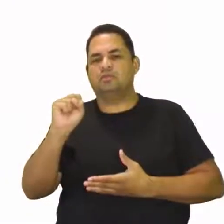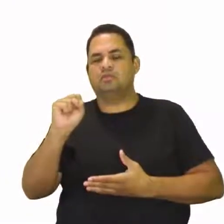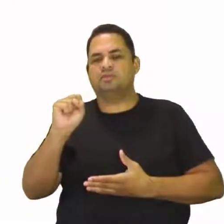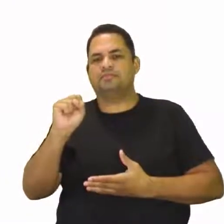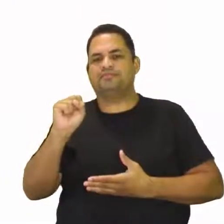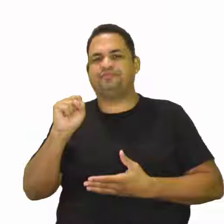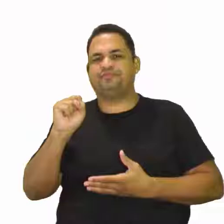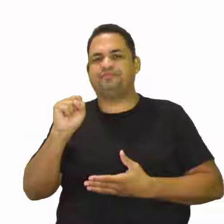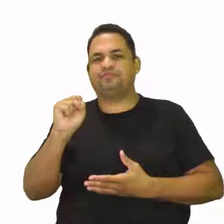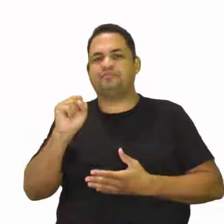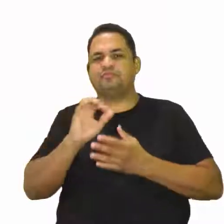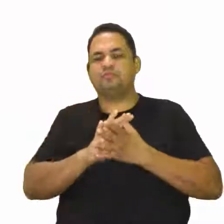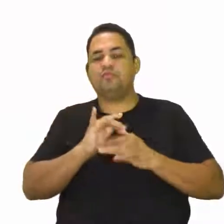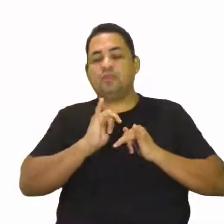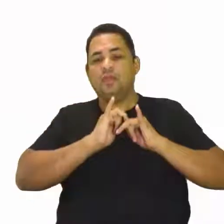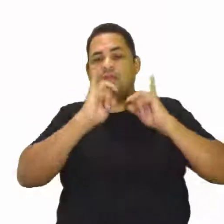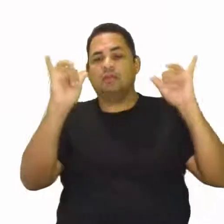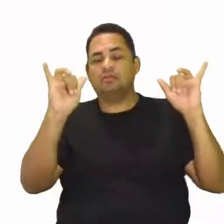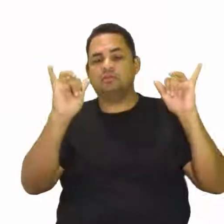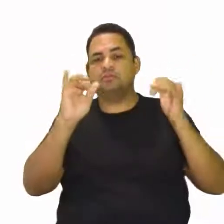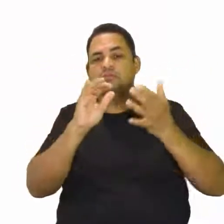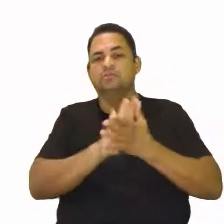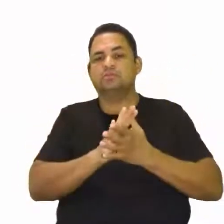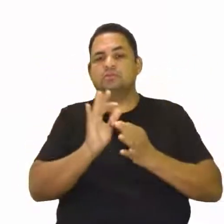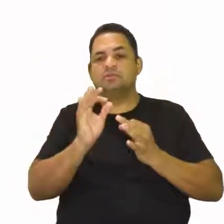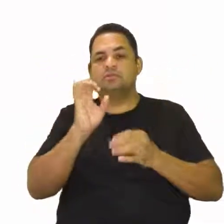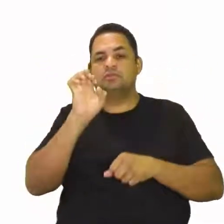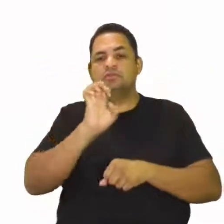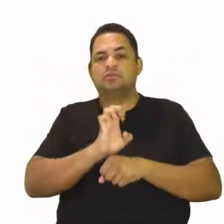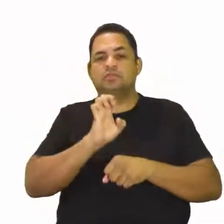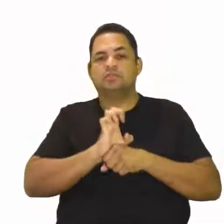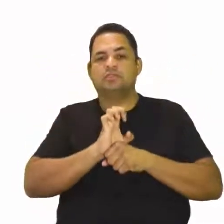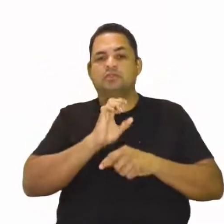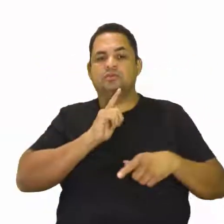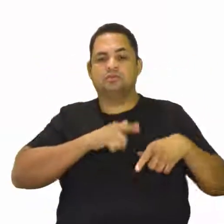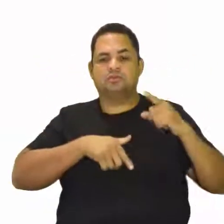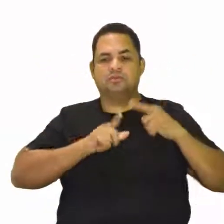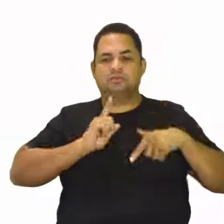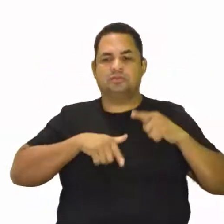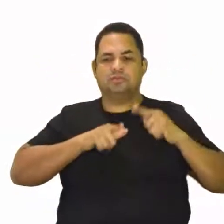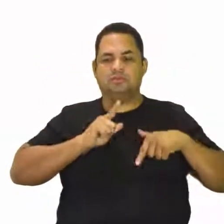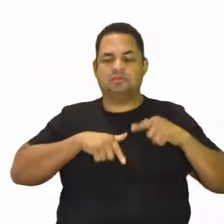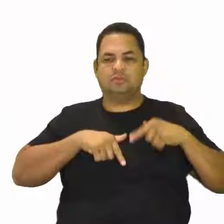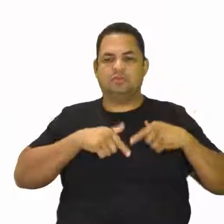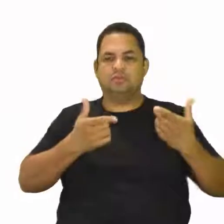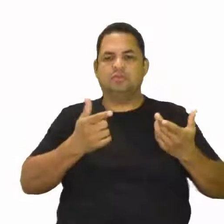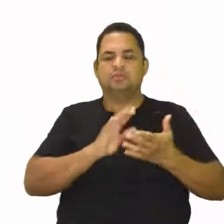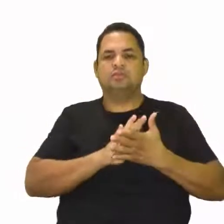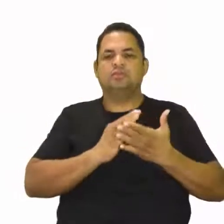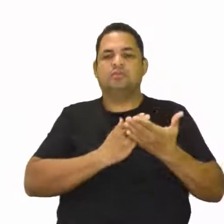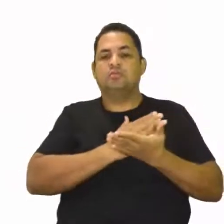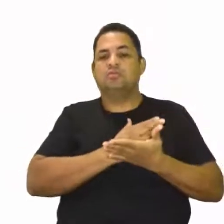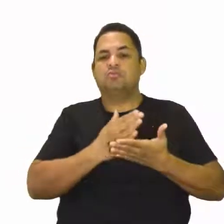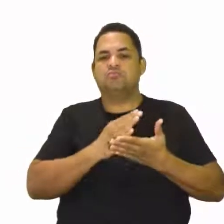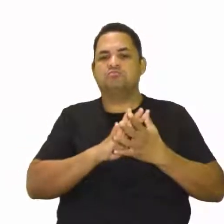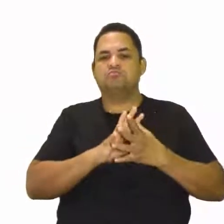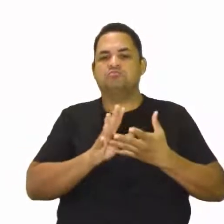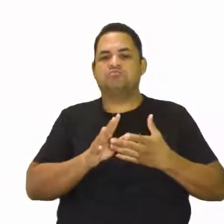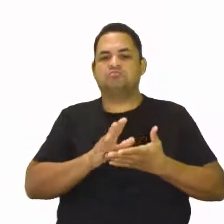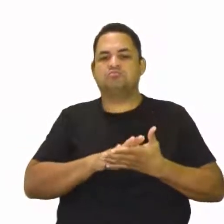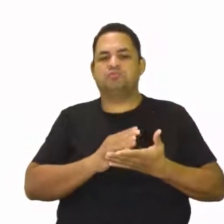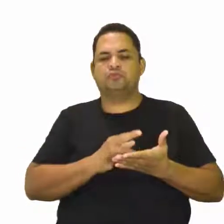ele proclama a criação do Estado de Israel. A partir dessa data, milhares de judeus de todo o